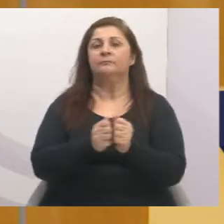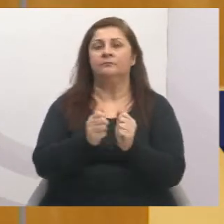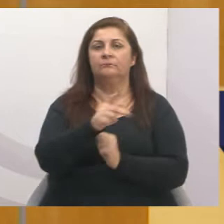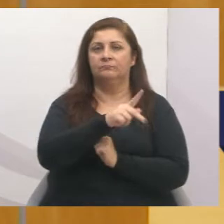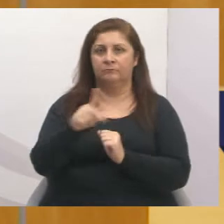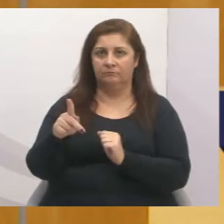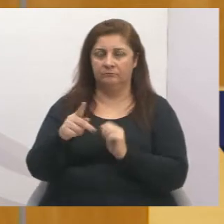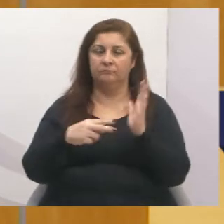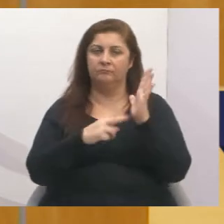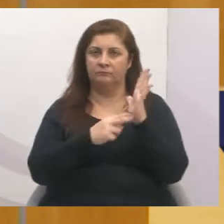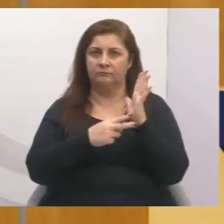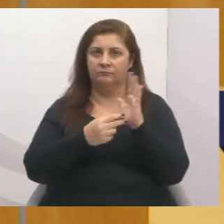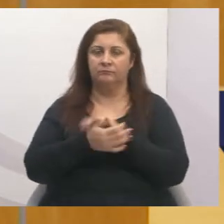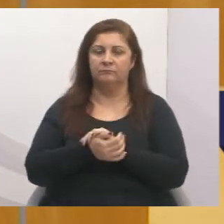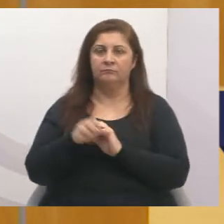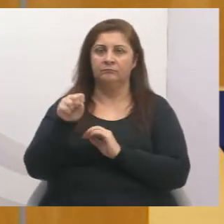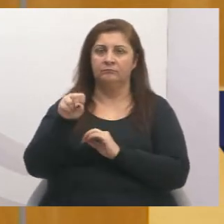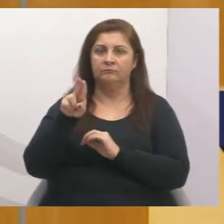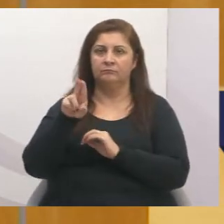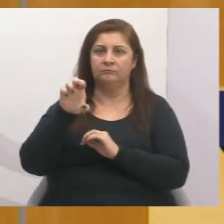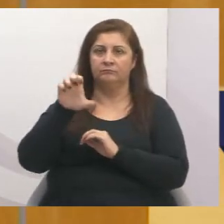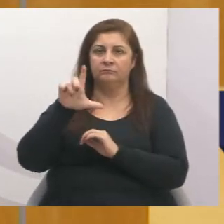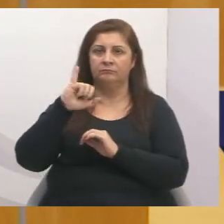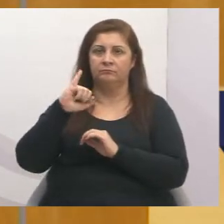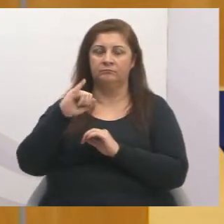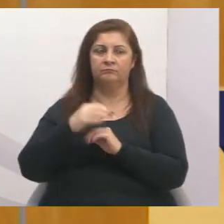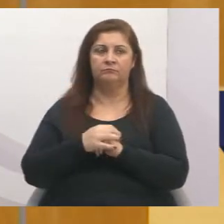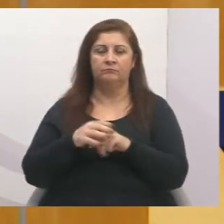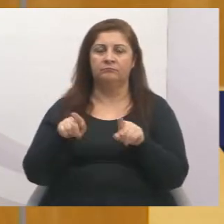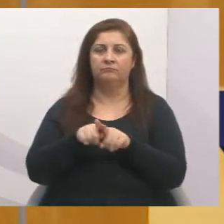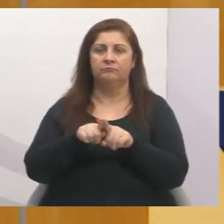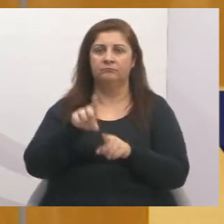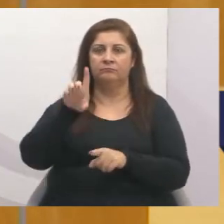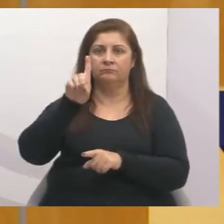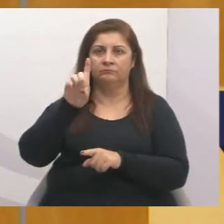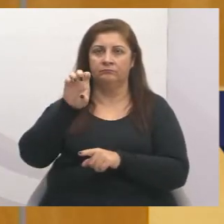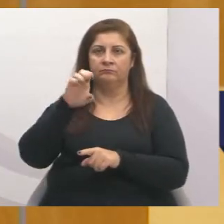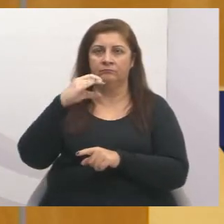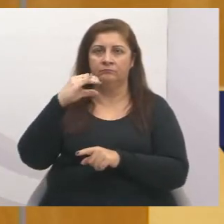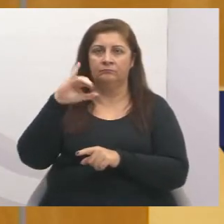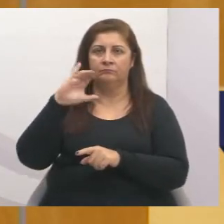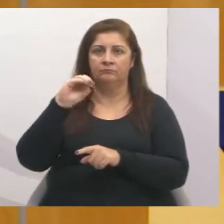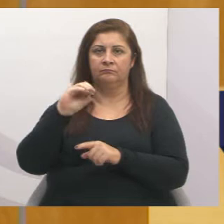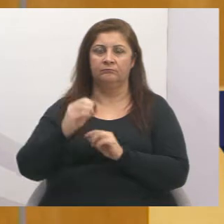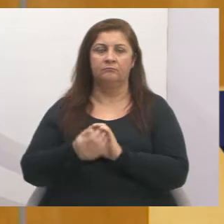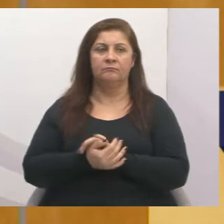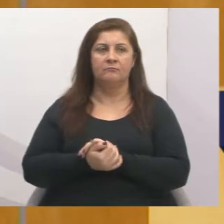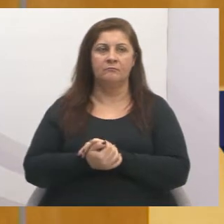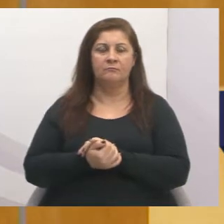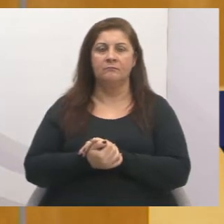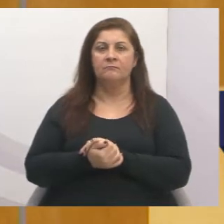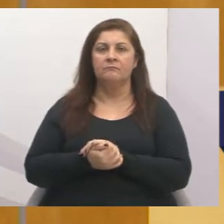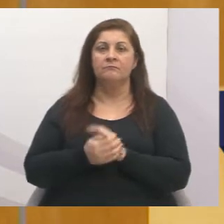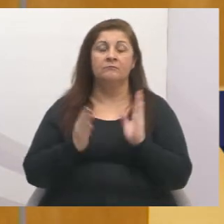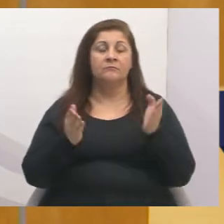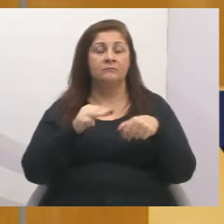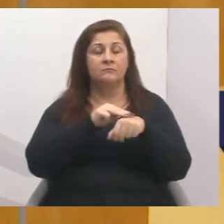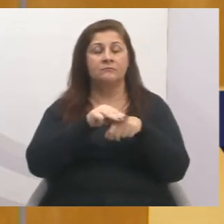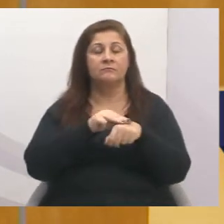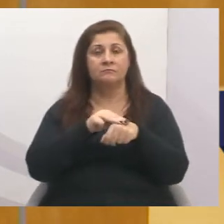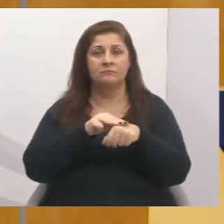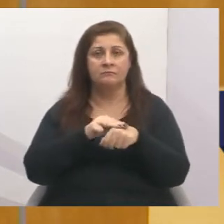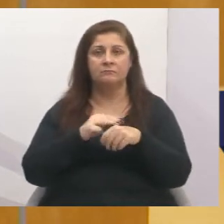respectivos, a Sueli e o nosso querido Décio Moreira, e ouvimos todos